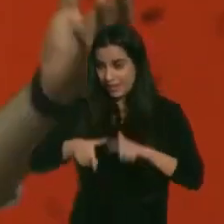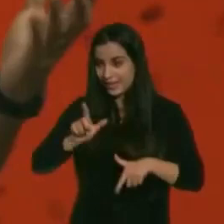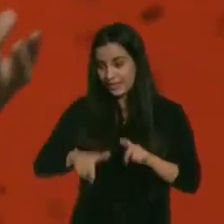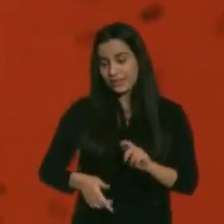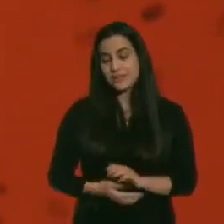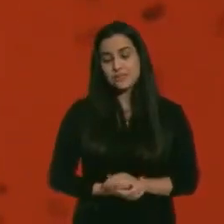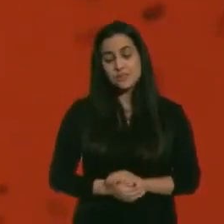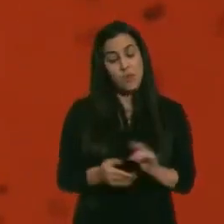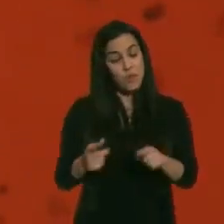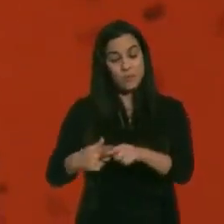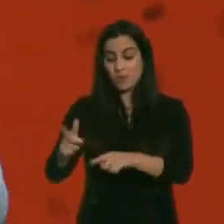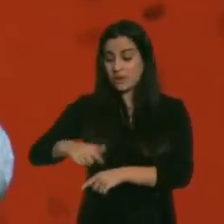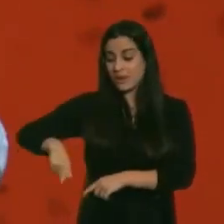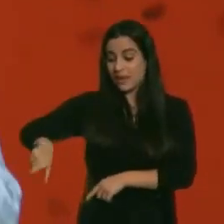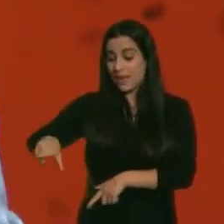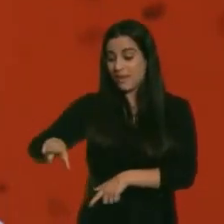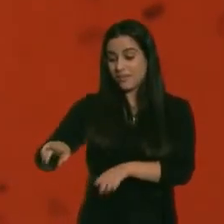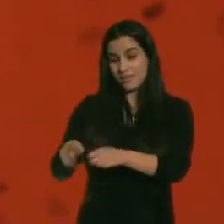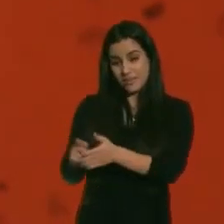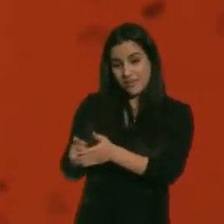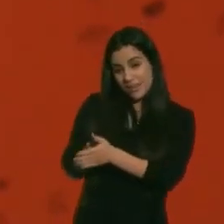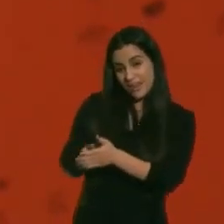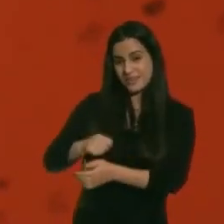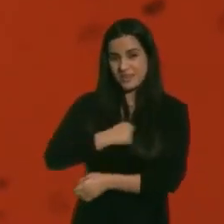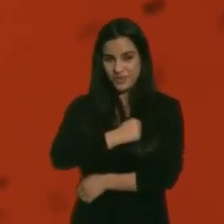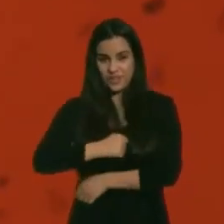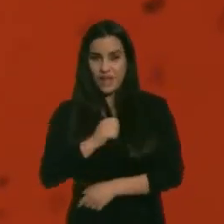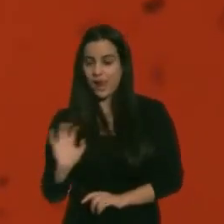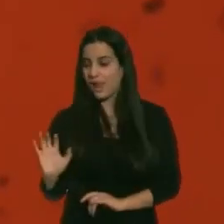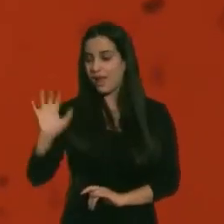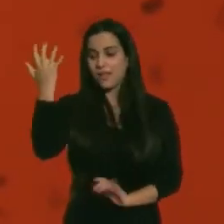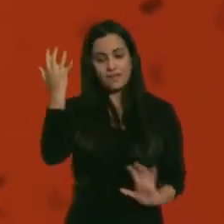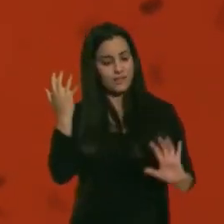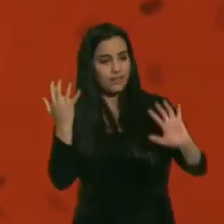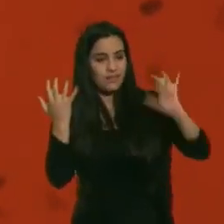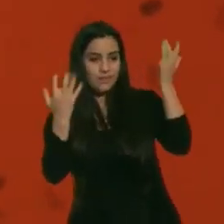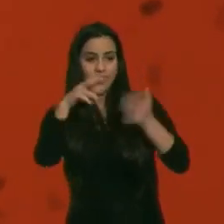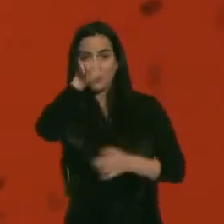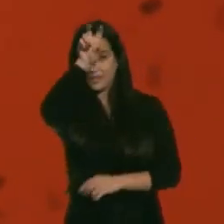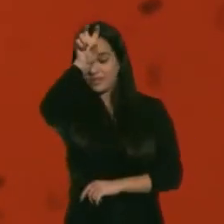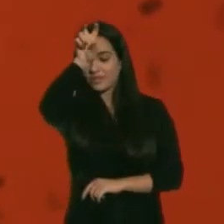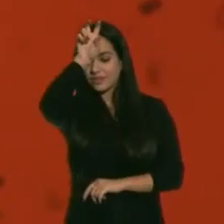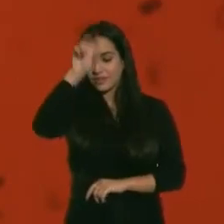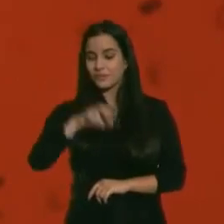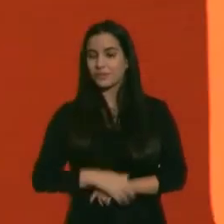Porque eles estavam, na verdade, com saudades das festas do Egito.